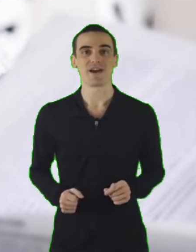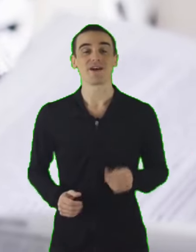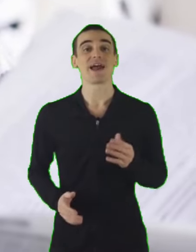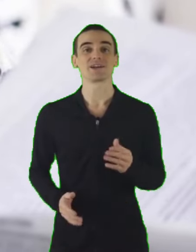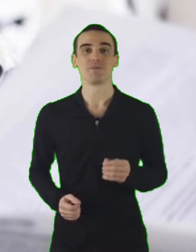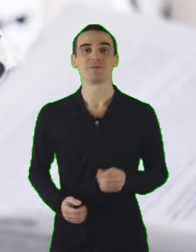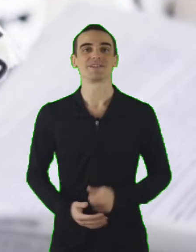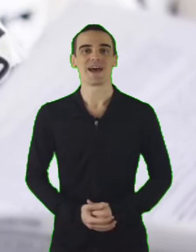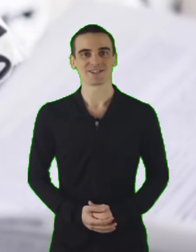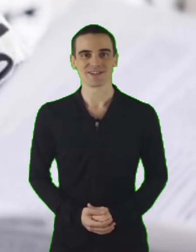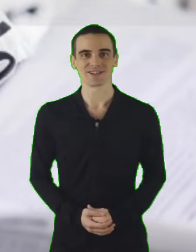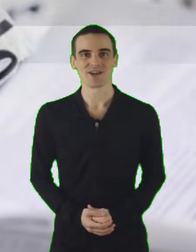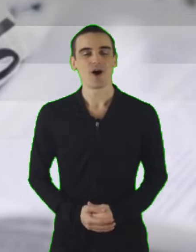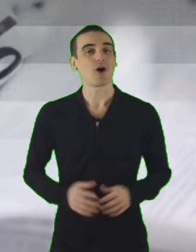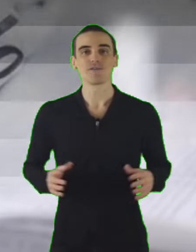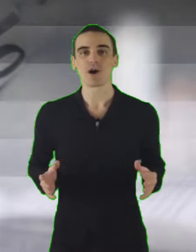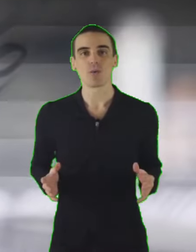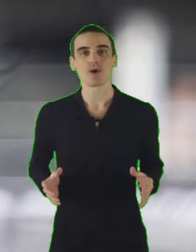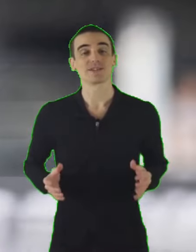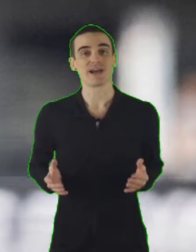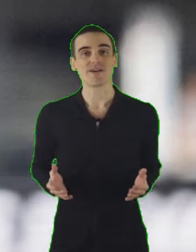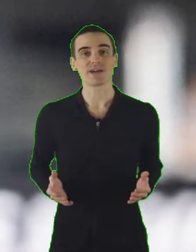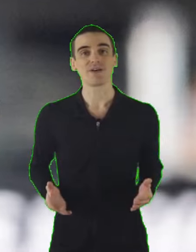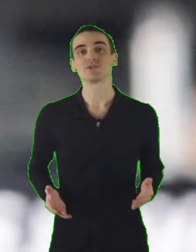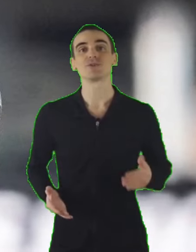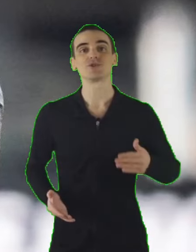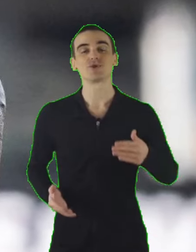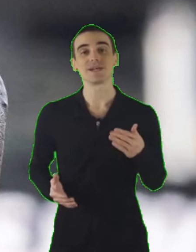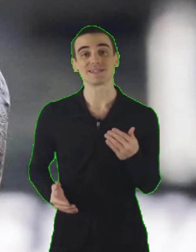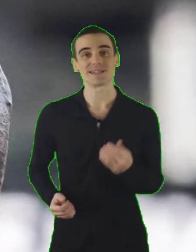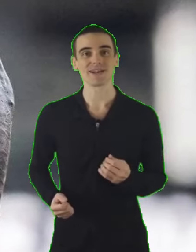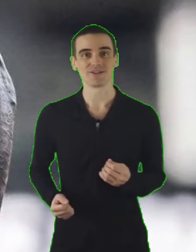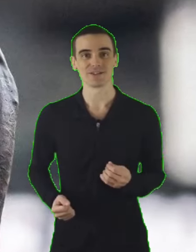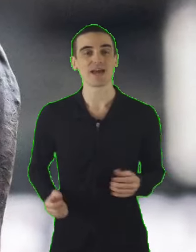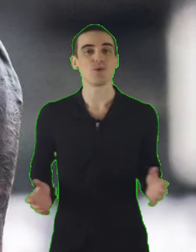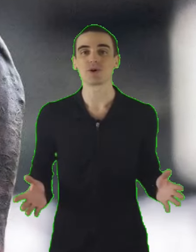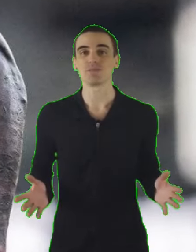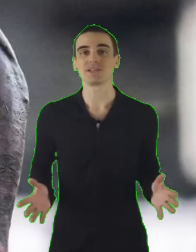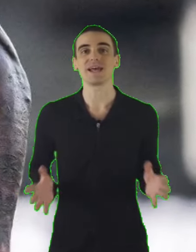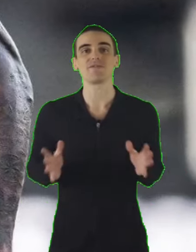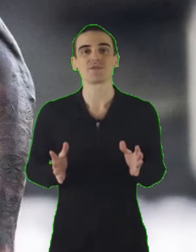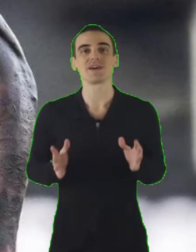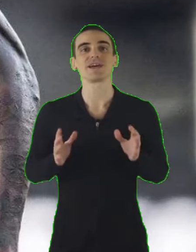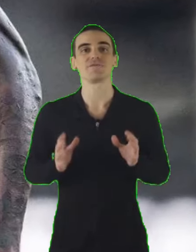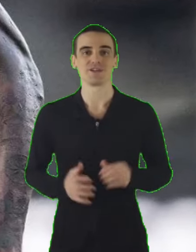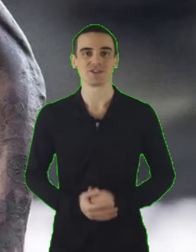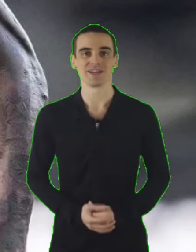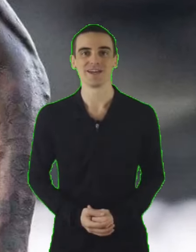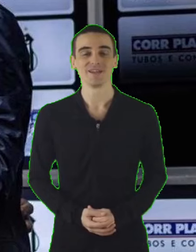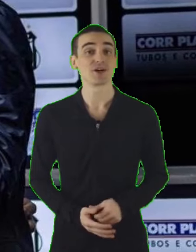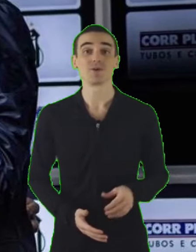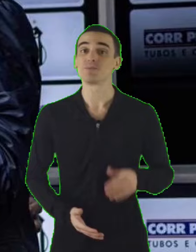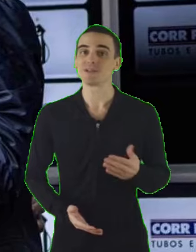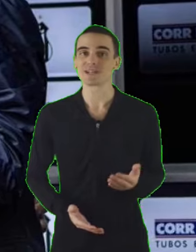mercado. Jean Lucas, conhecido por sua versatilidade em campo e qualidade técnica, se tornou alvo não só do Cruzeiro, mas de outros clubes que